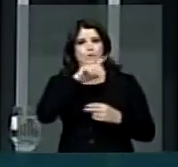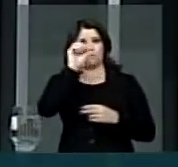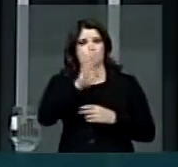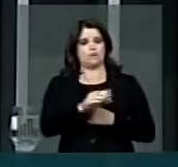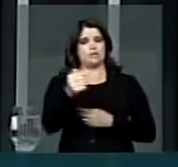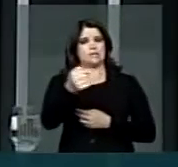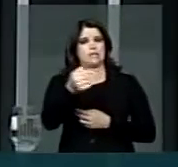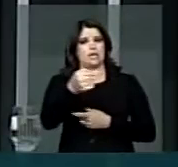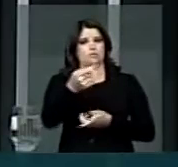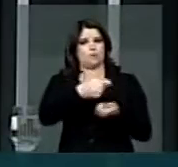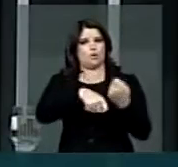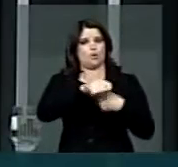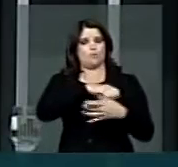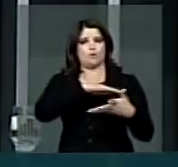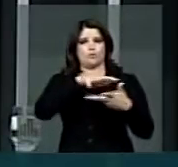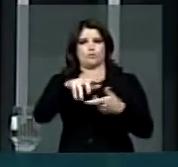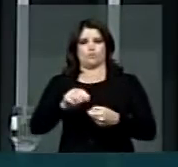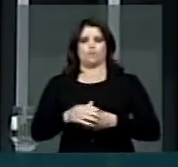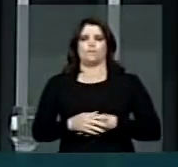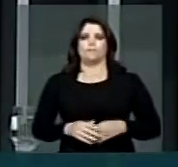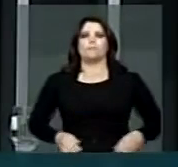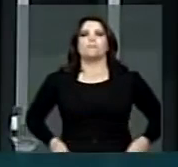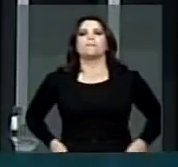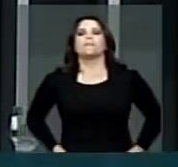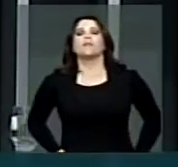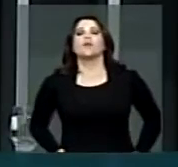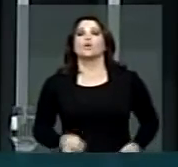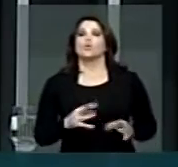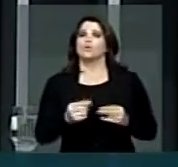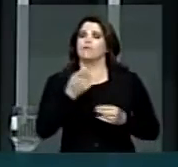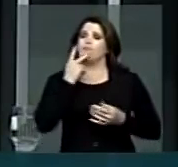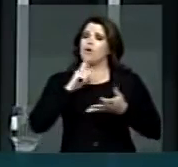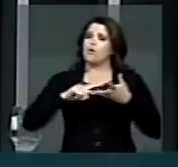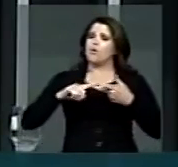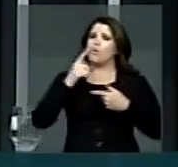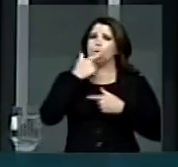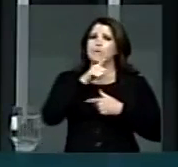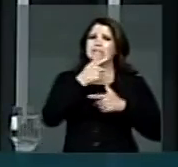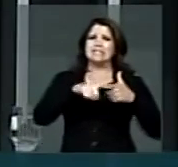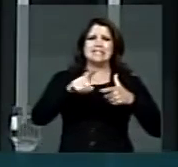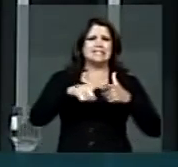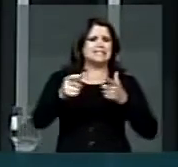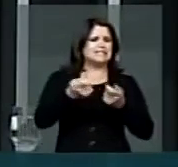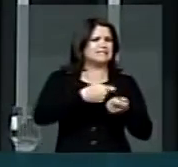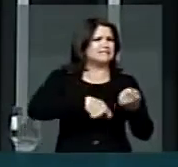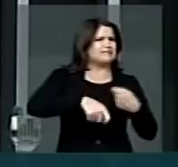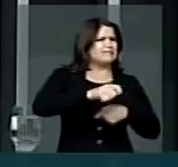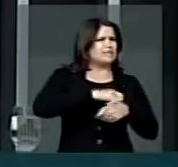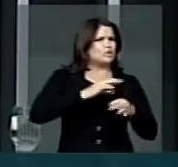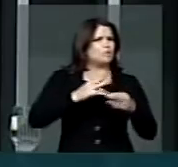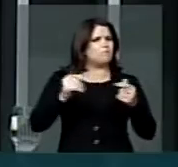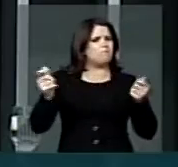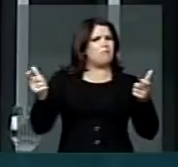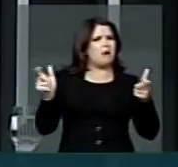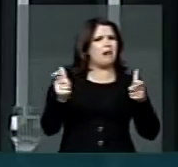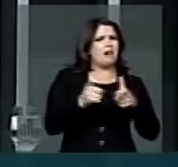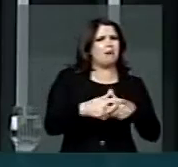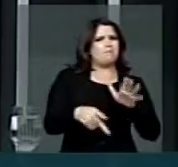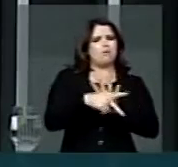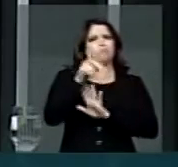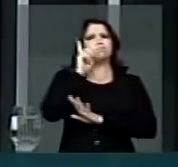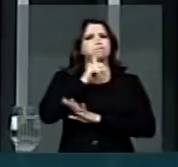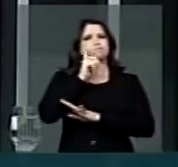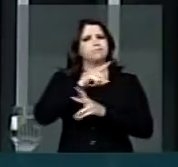mundo. Isso sem falar nos efeitos da grave crise que destroçou as economias dos Estados